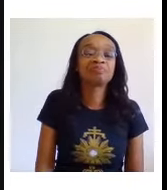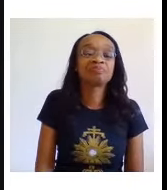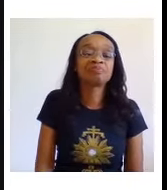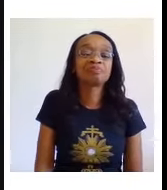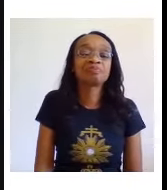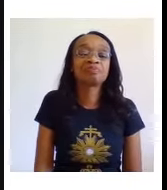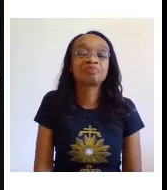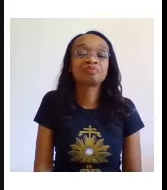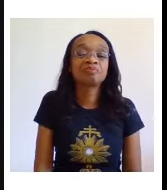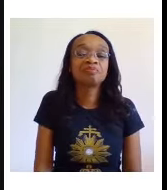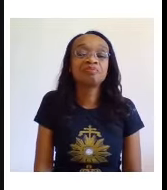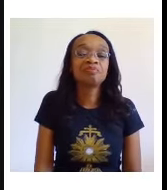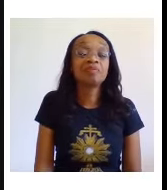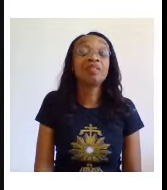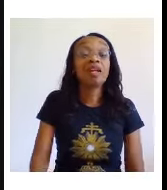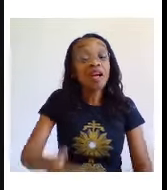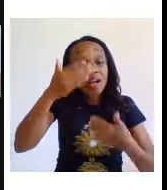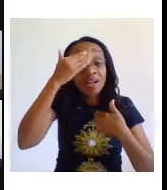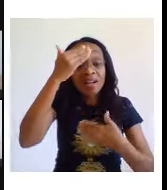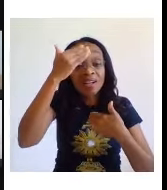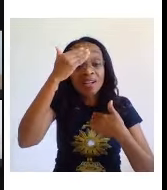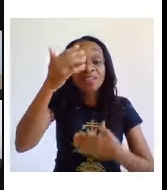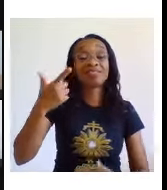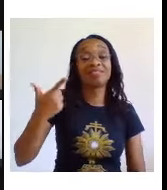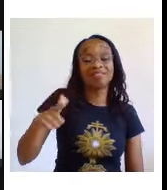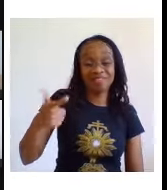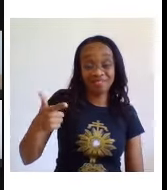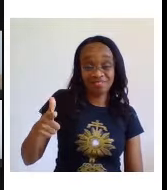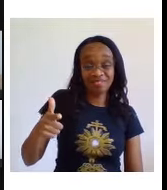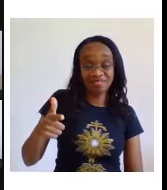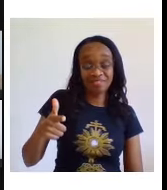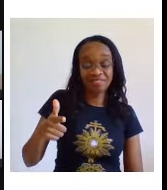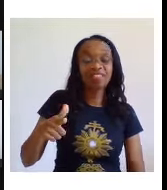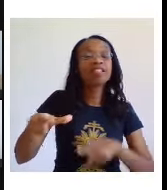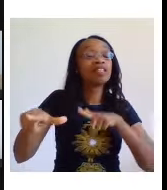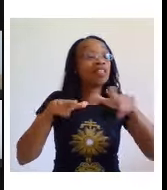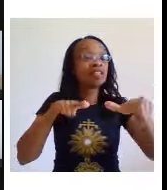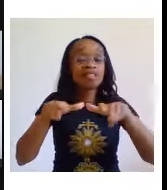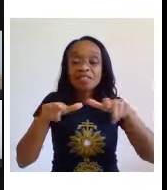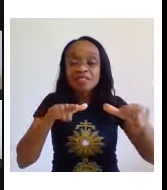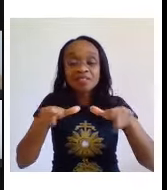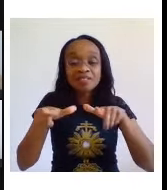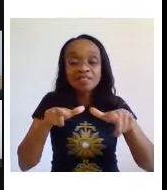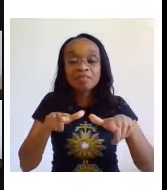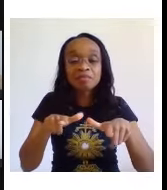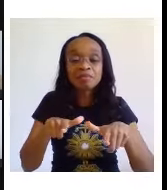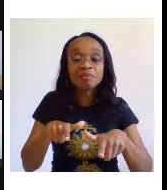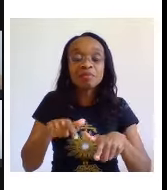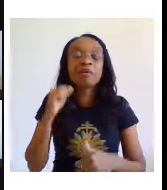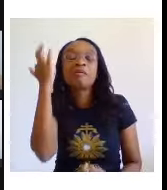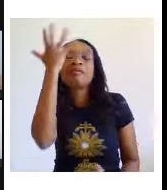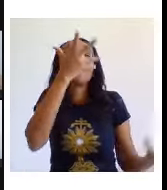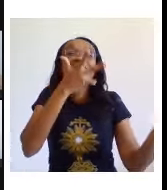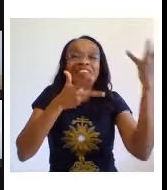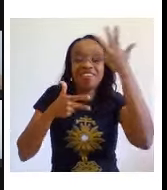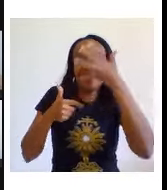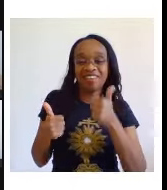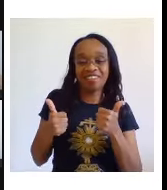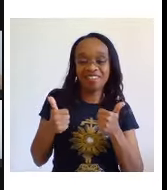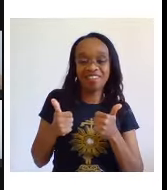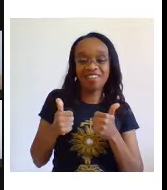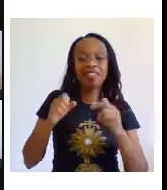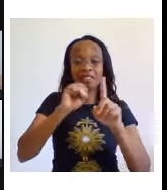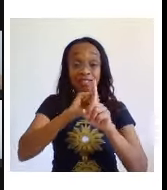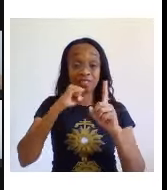final. Não, eu só tenho a agradecer novamente a esse trabalho maravilhoso e árduo